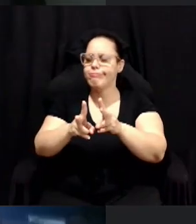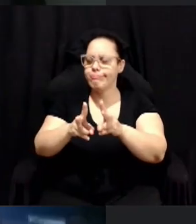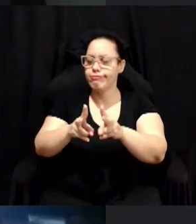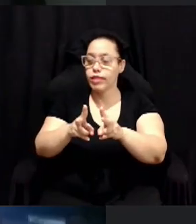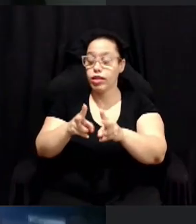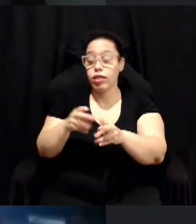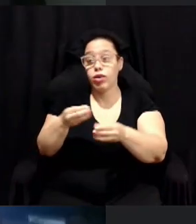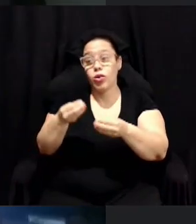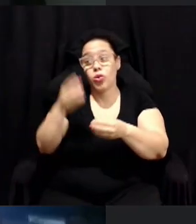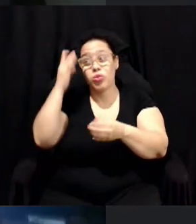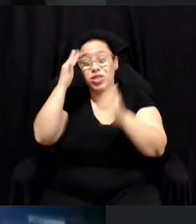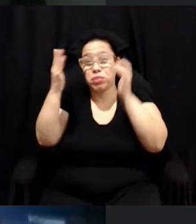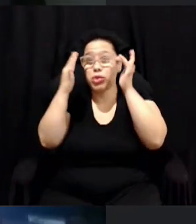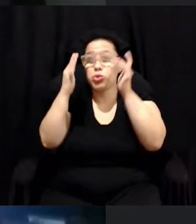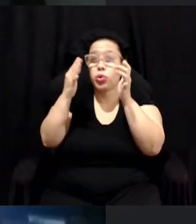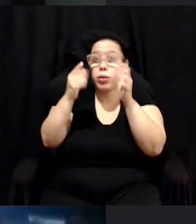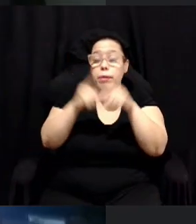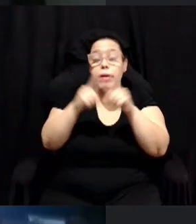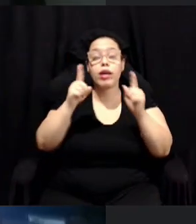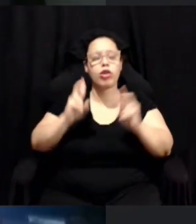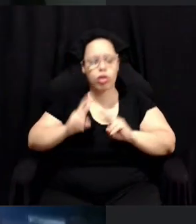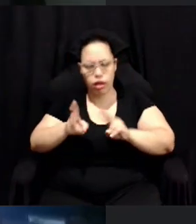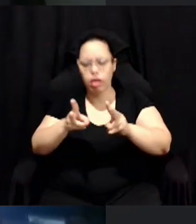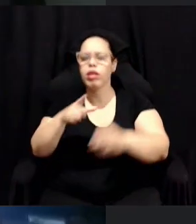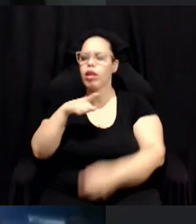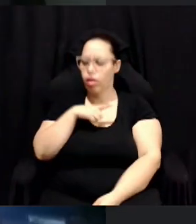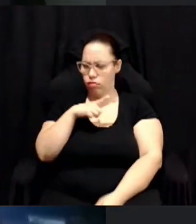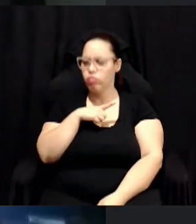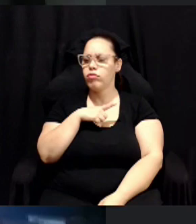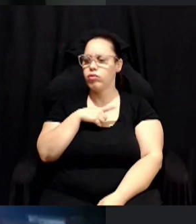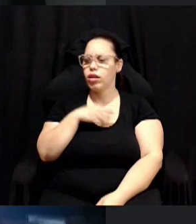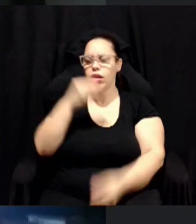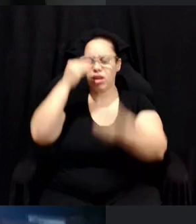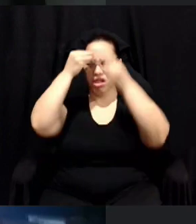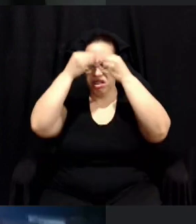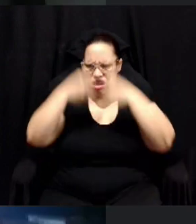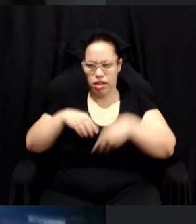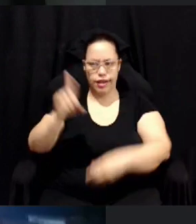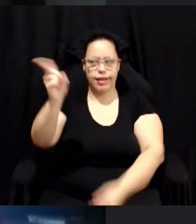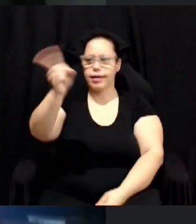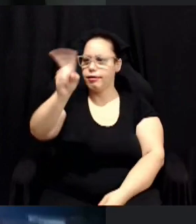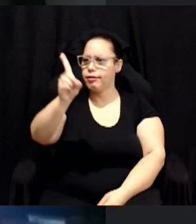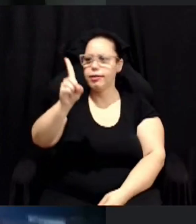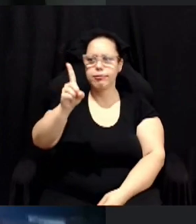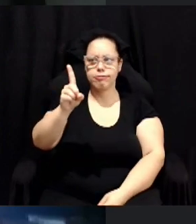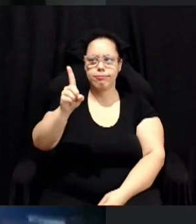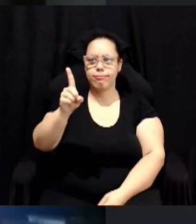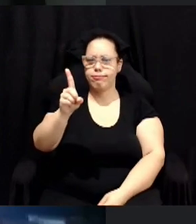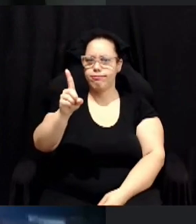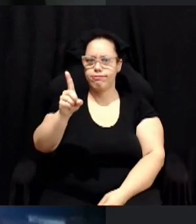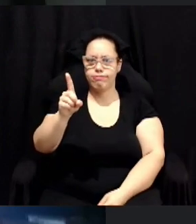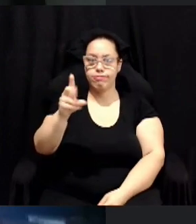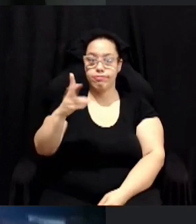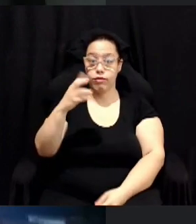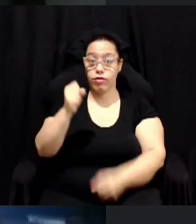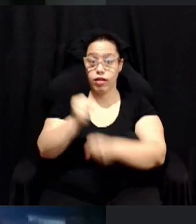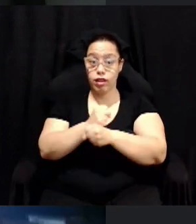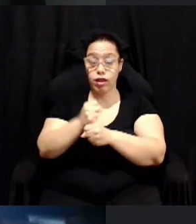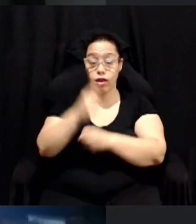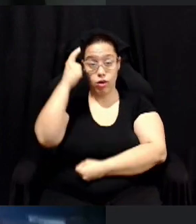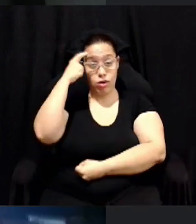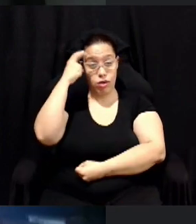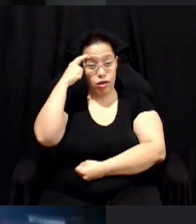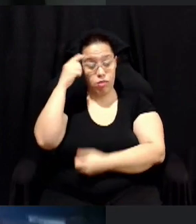sonhou, mas tem como continuar e não desista, né? Eu já vou fazer 20 anos. Eu pensei isso no início, que eu falei, minha vida